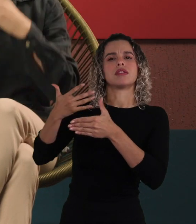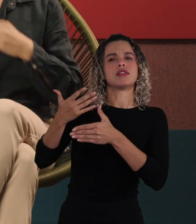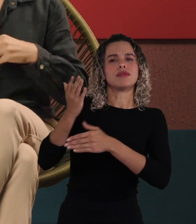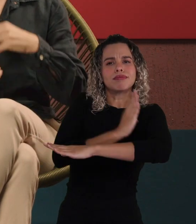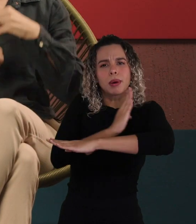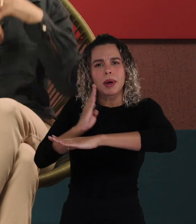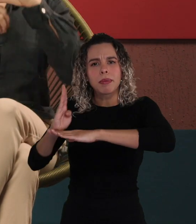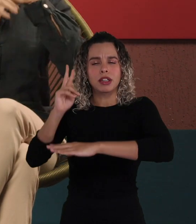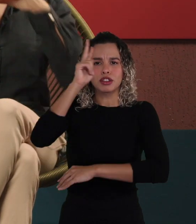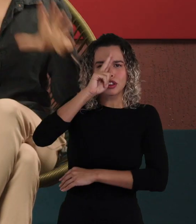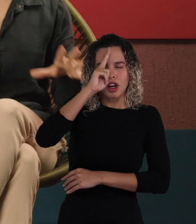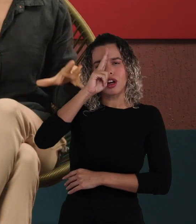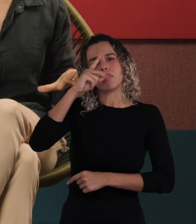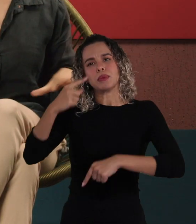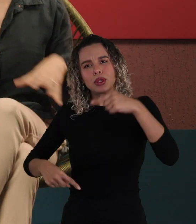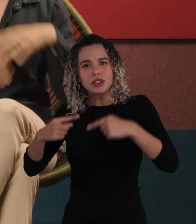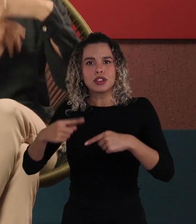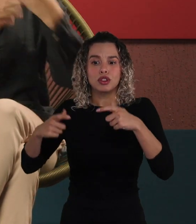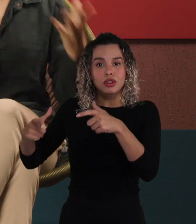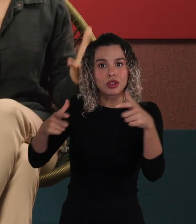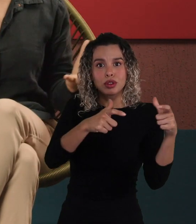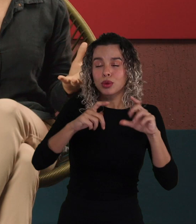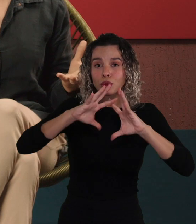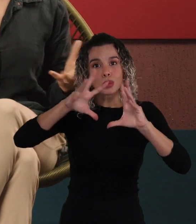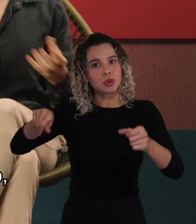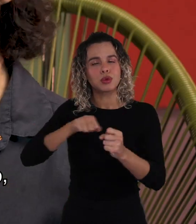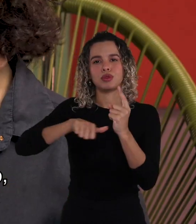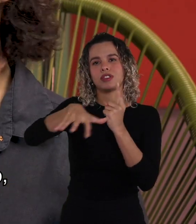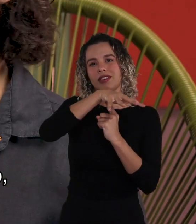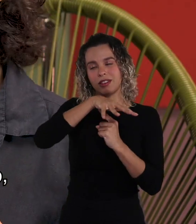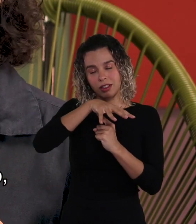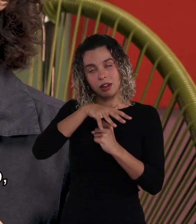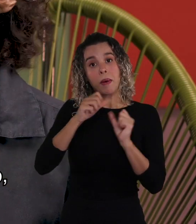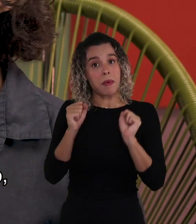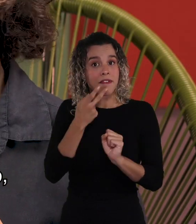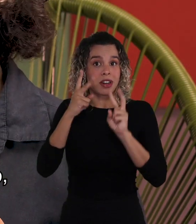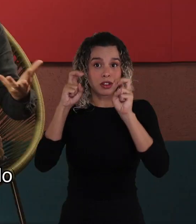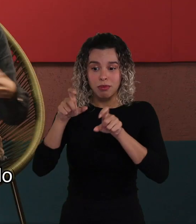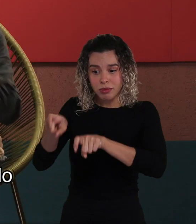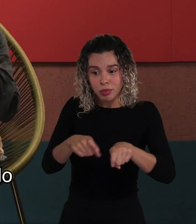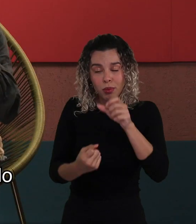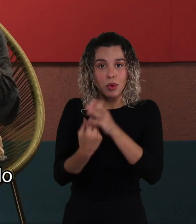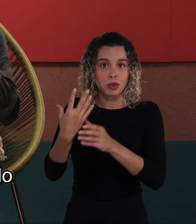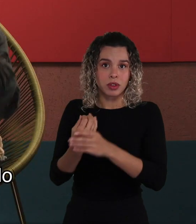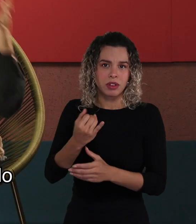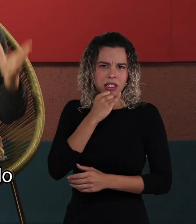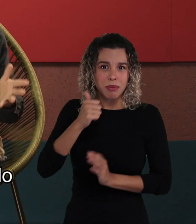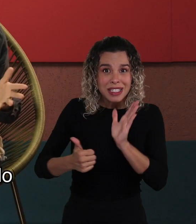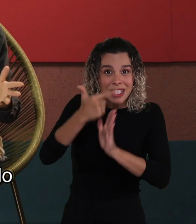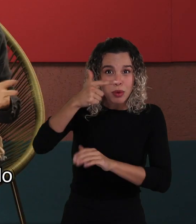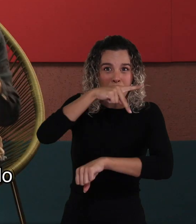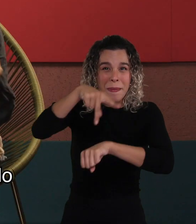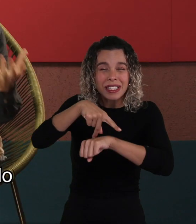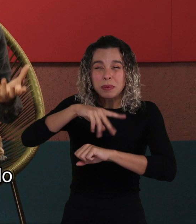políticos, geográficos, de todas as esferas que formam a sociedade. A gente pode falar sobre produção, por exemplo. A gente é o segundo